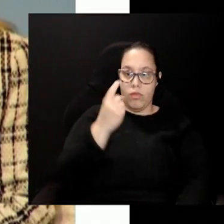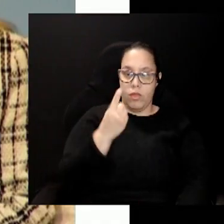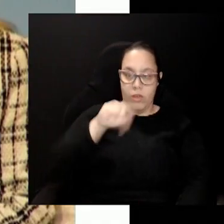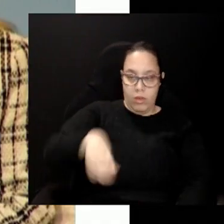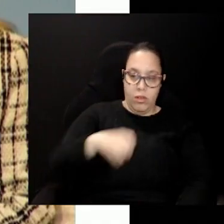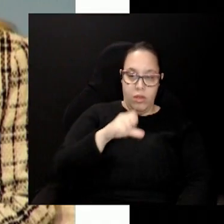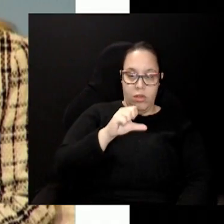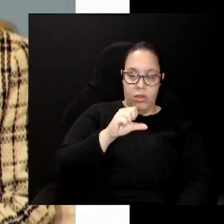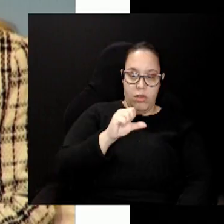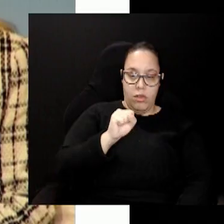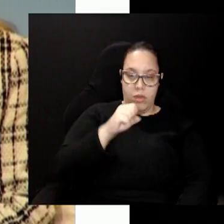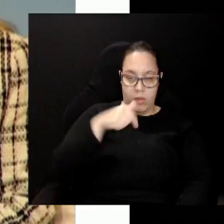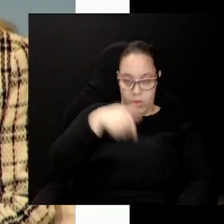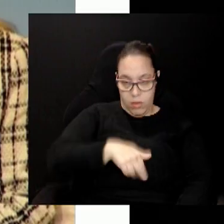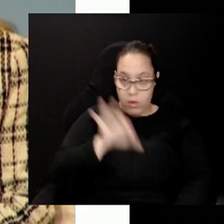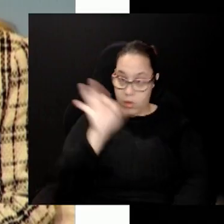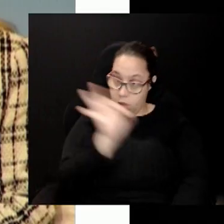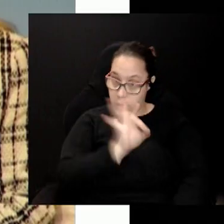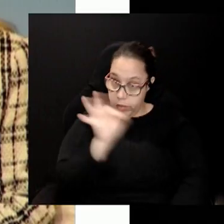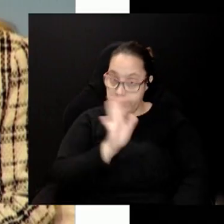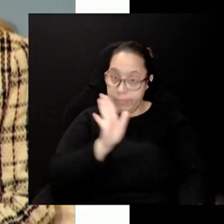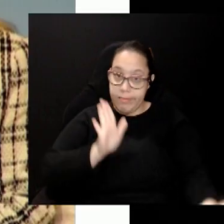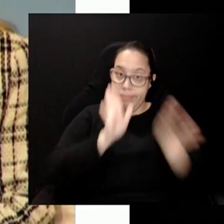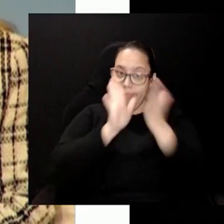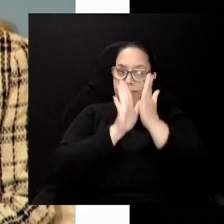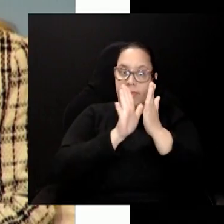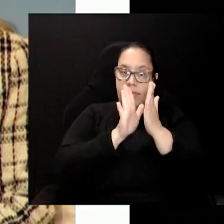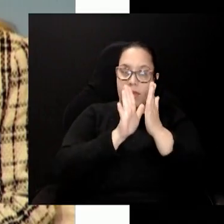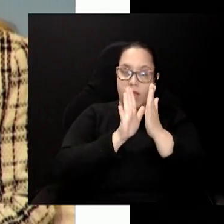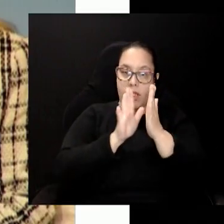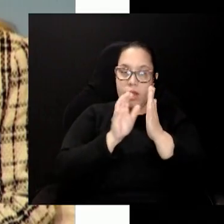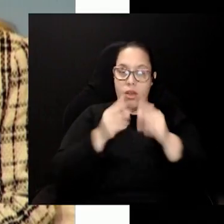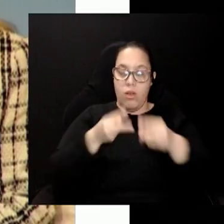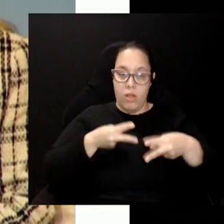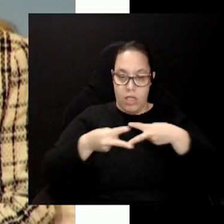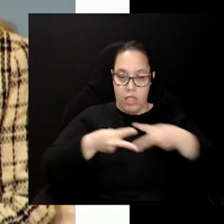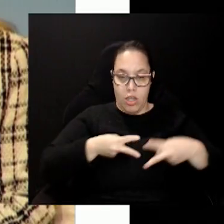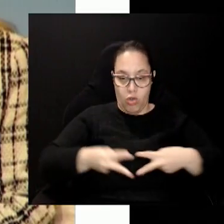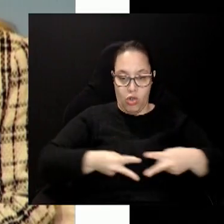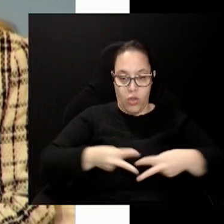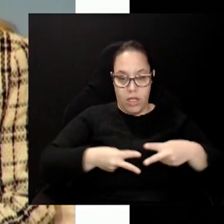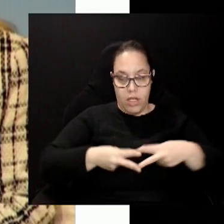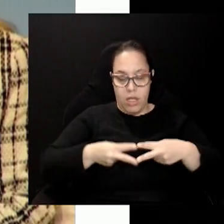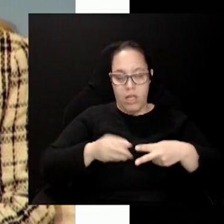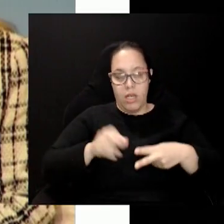91,87%, à frente da Câmara de São José dos Campos, que teve um índice de